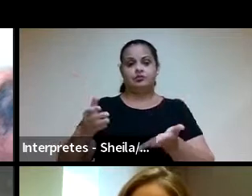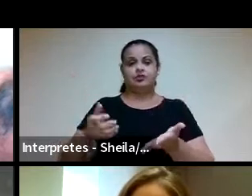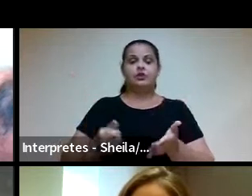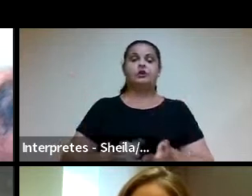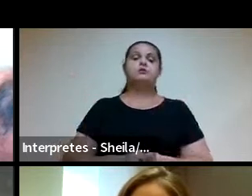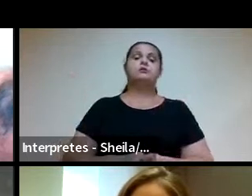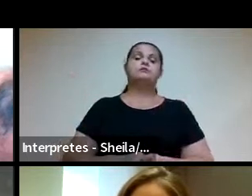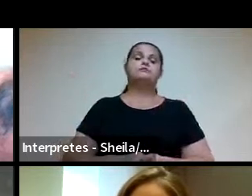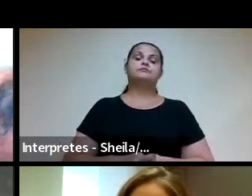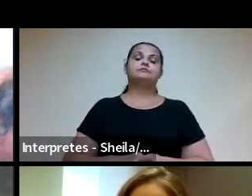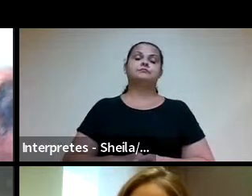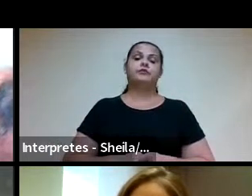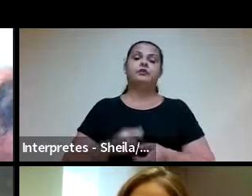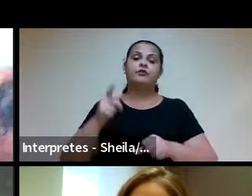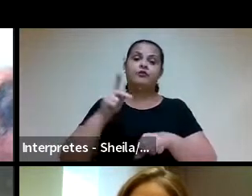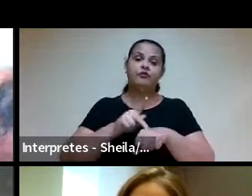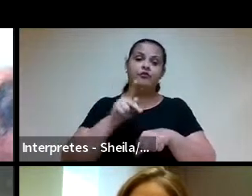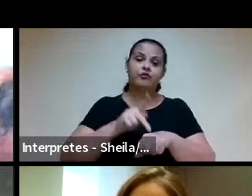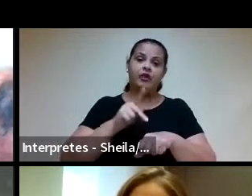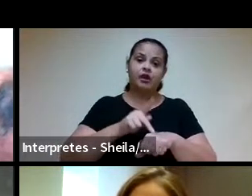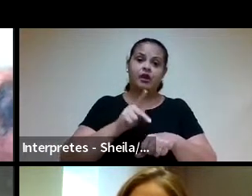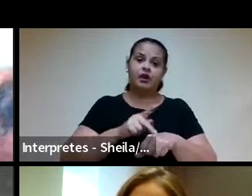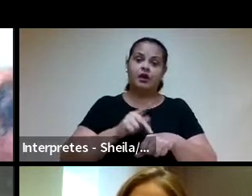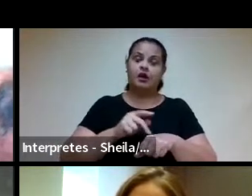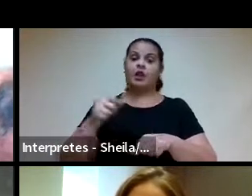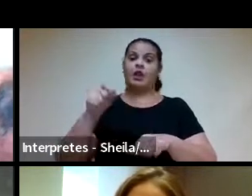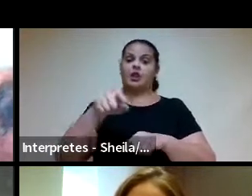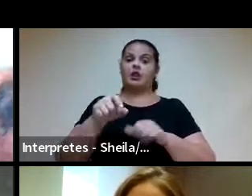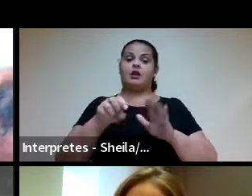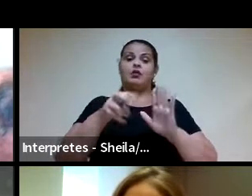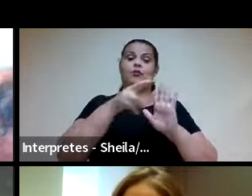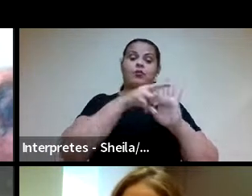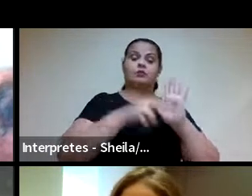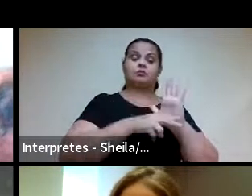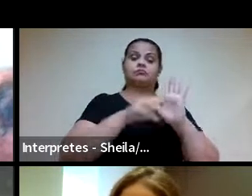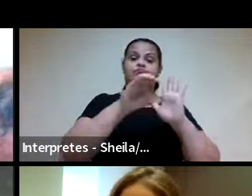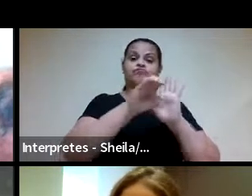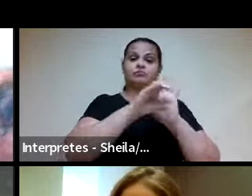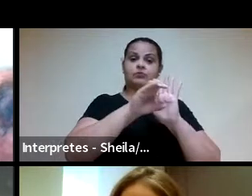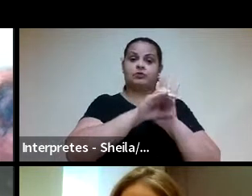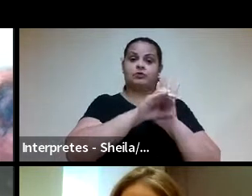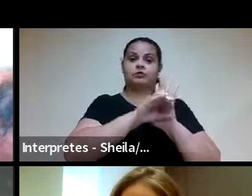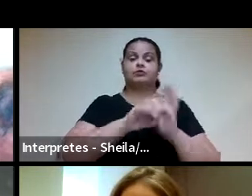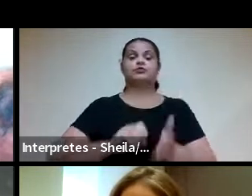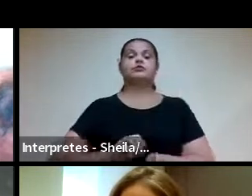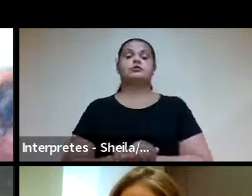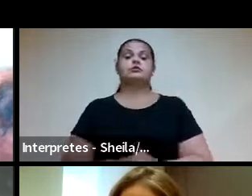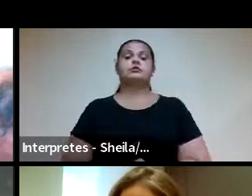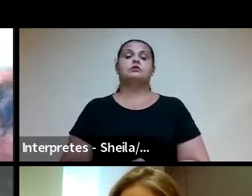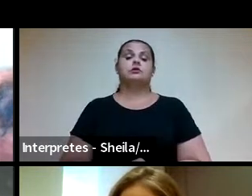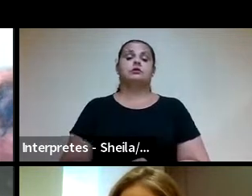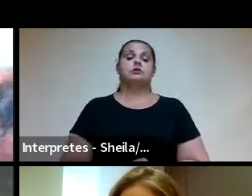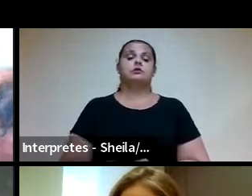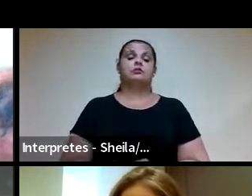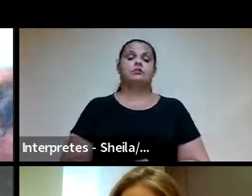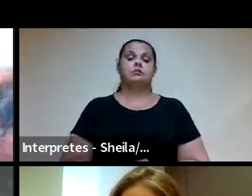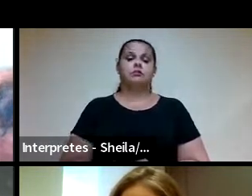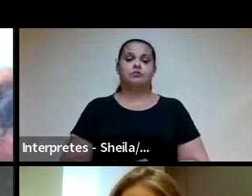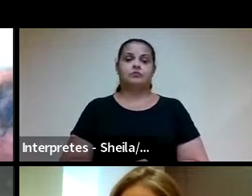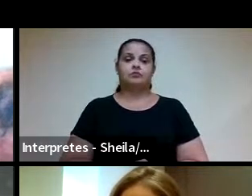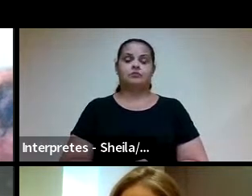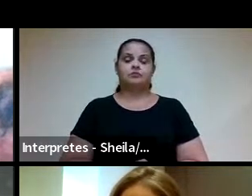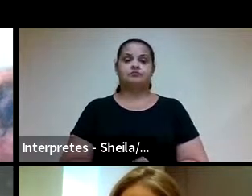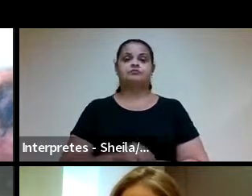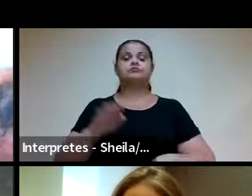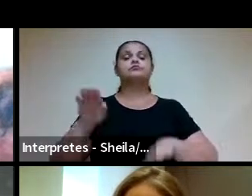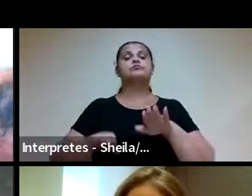norma, que ela é constitucional. Então, portanto, há uma, inclusive, uma impossibilidade